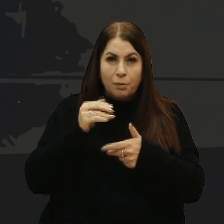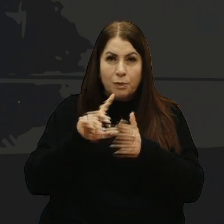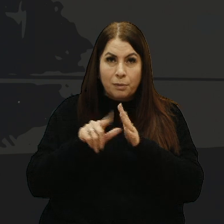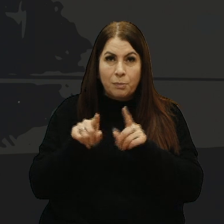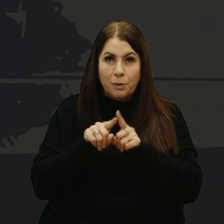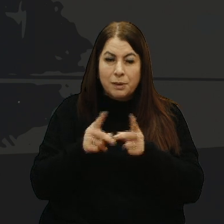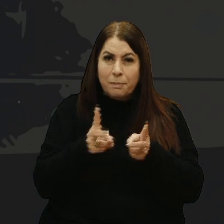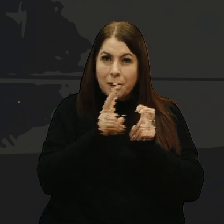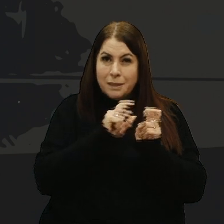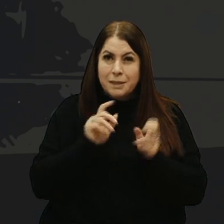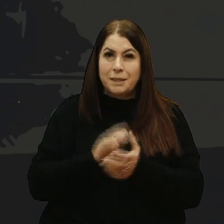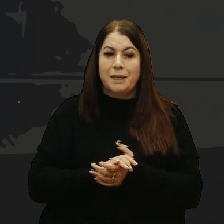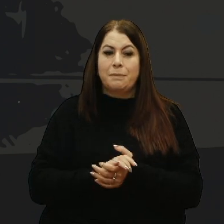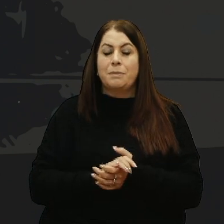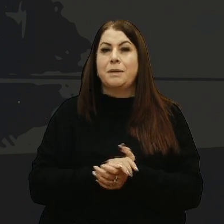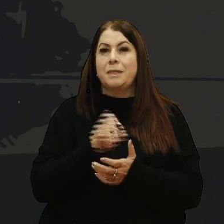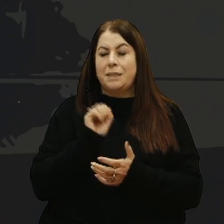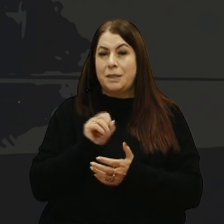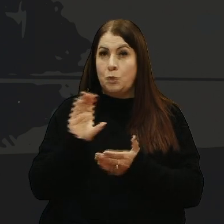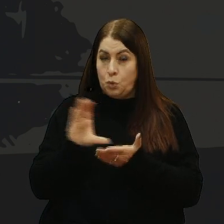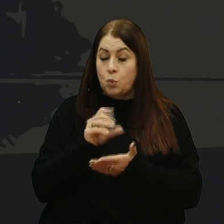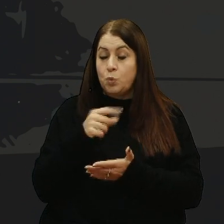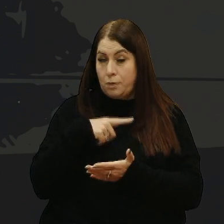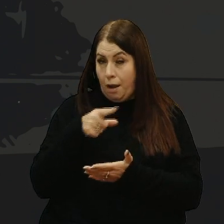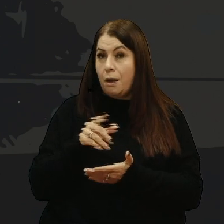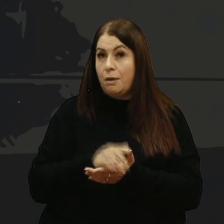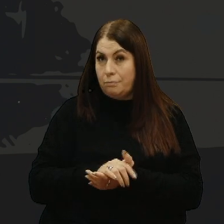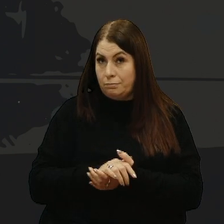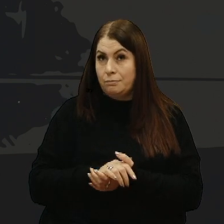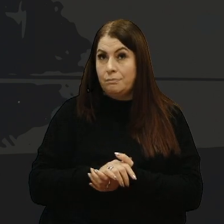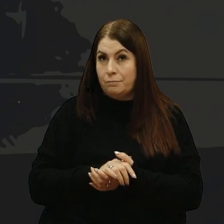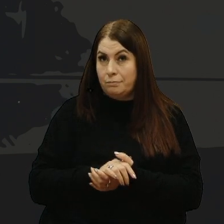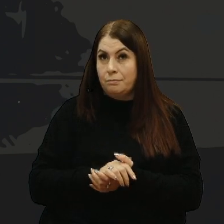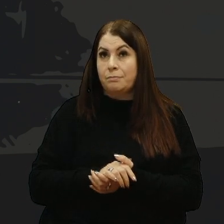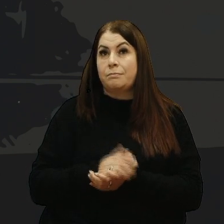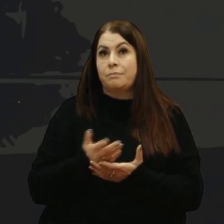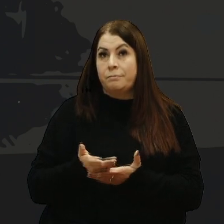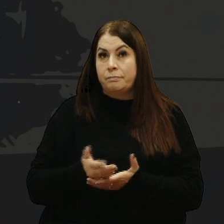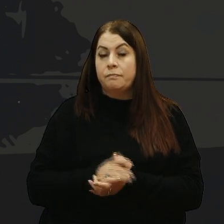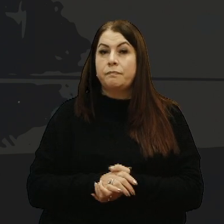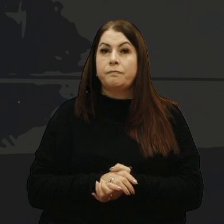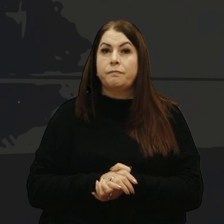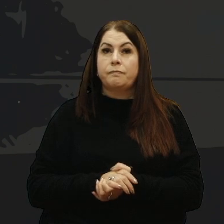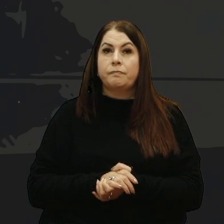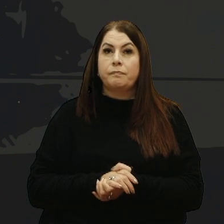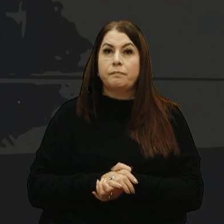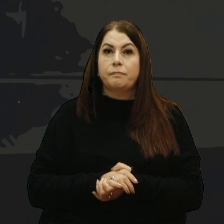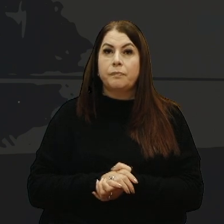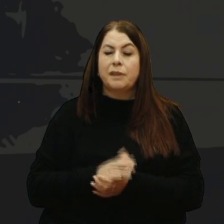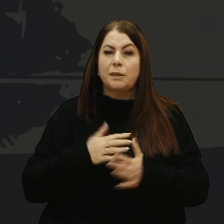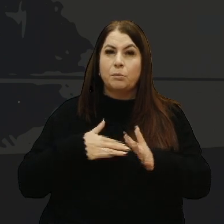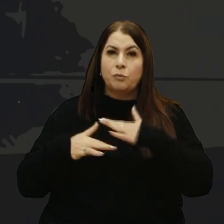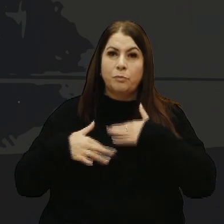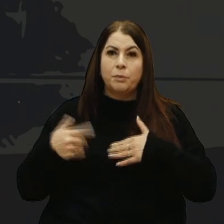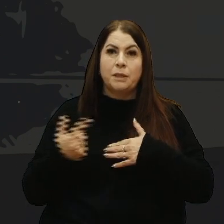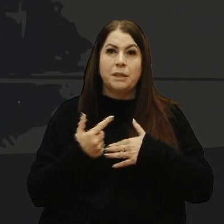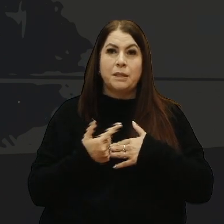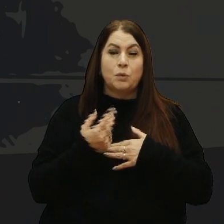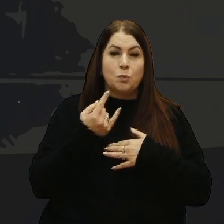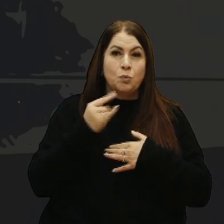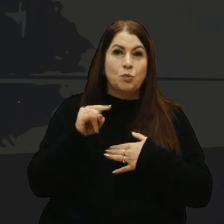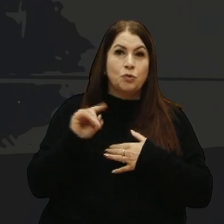gente percebe que, sim, o recurso está lá. Porém, né, a movimentação última